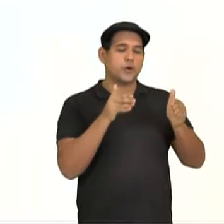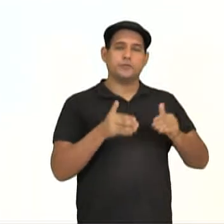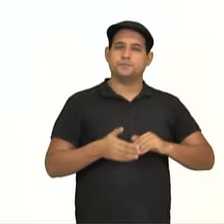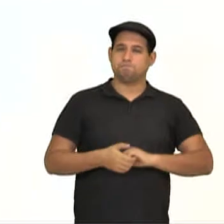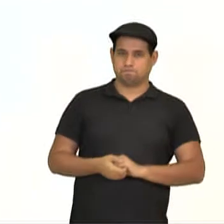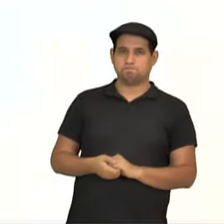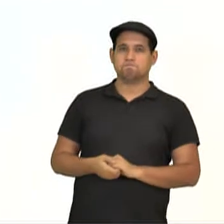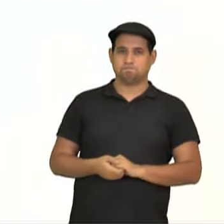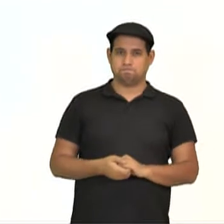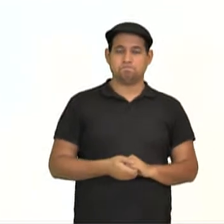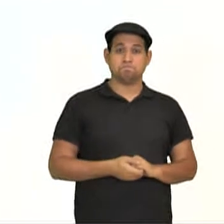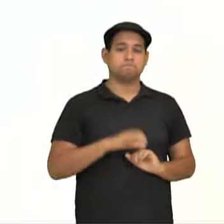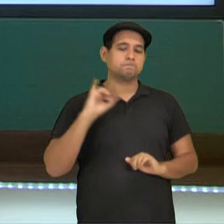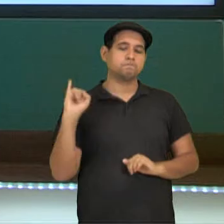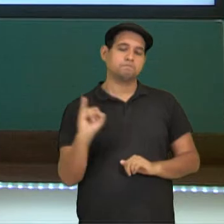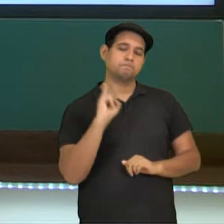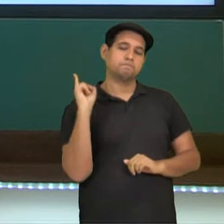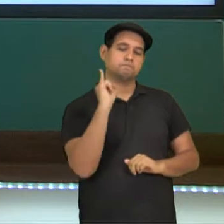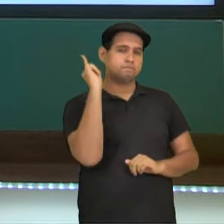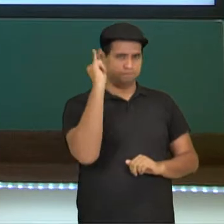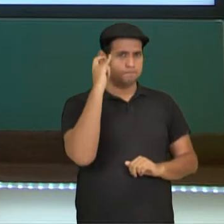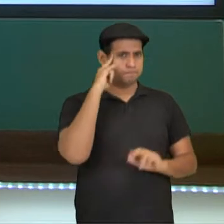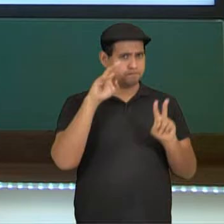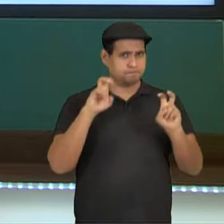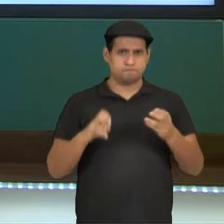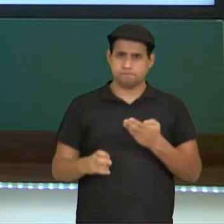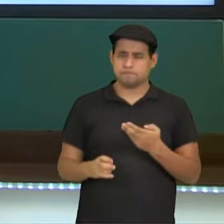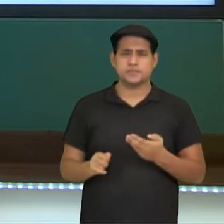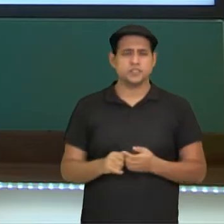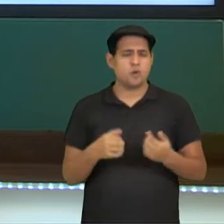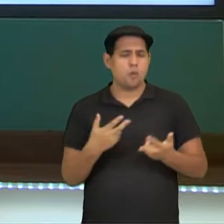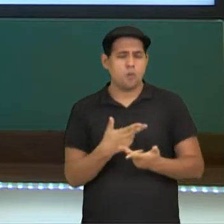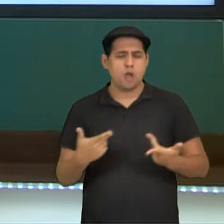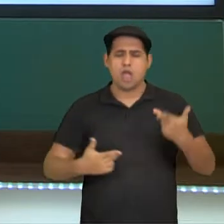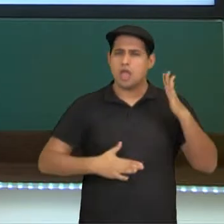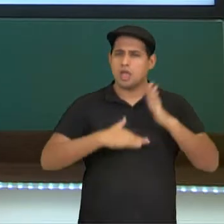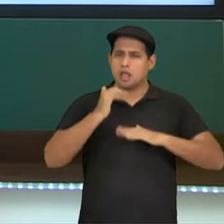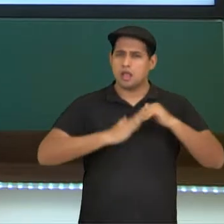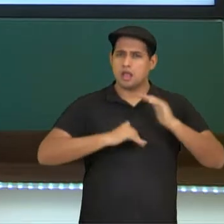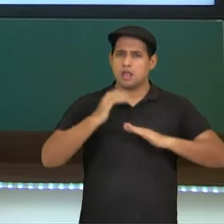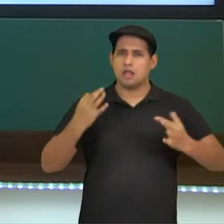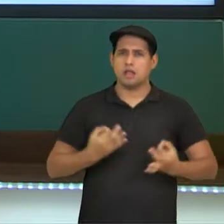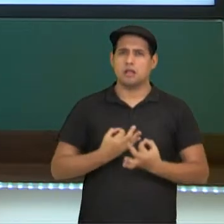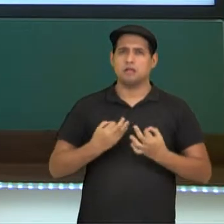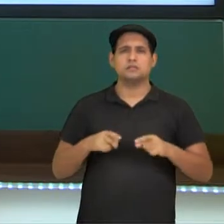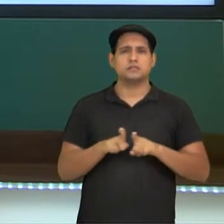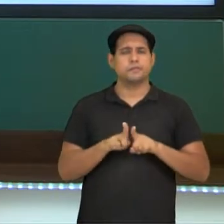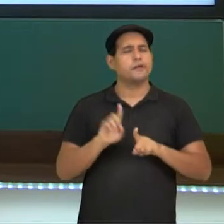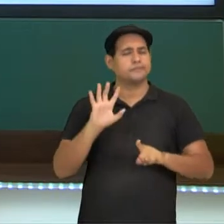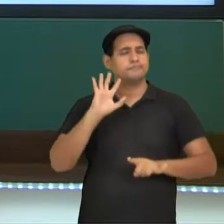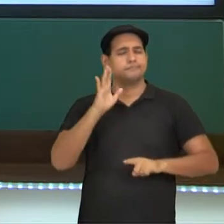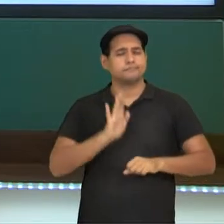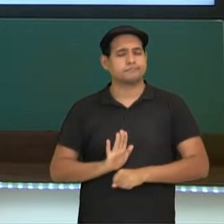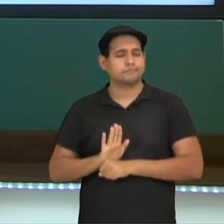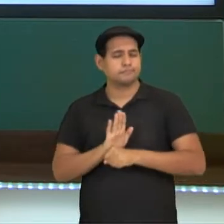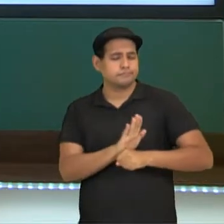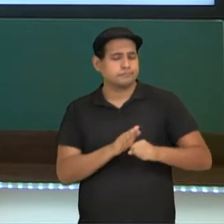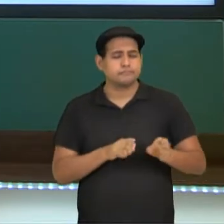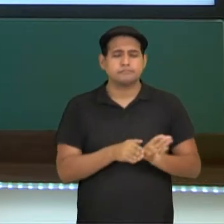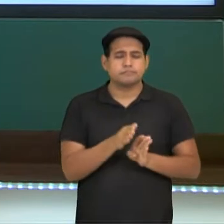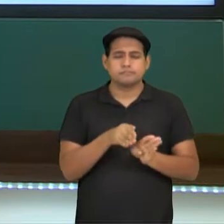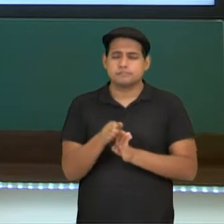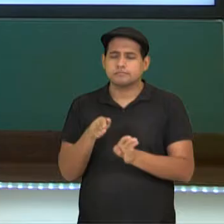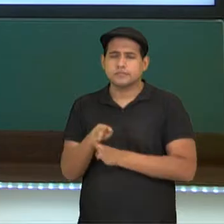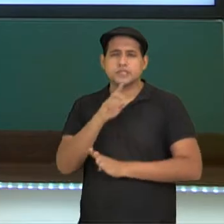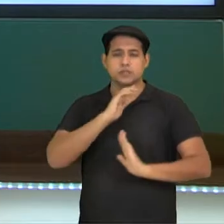presente. Muito importante pensar nisso, o tanto que a prática da meditação vai auxiliar você